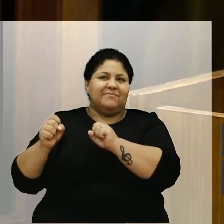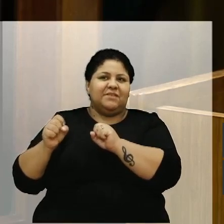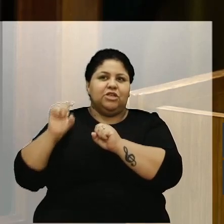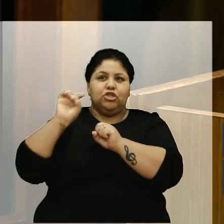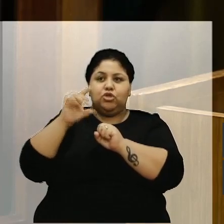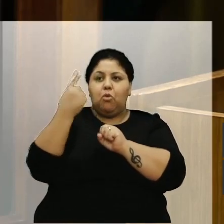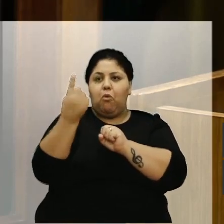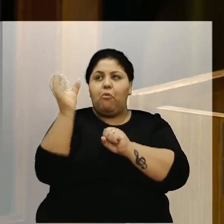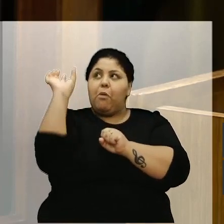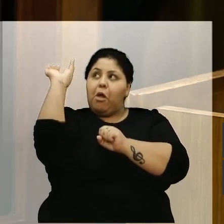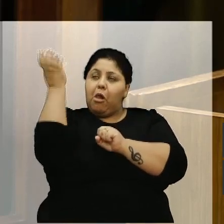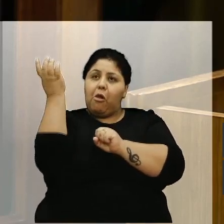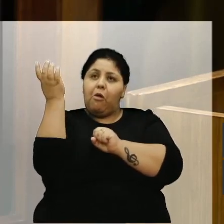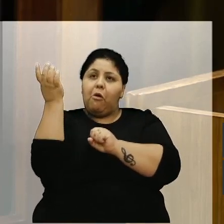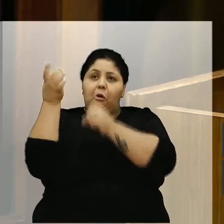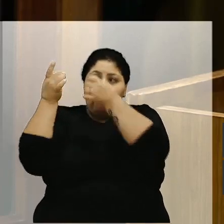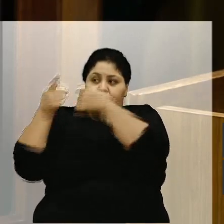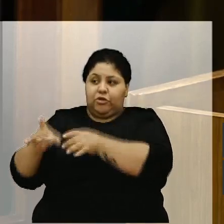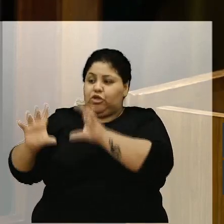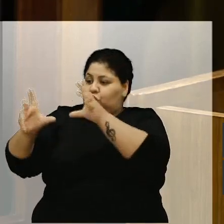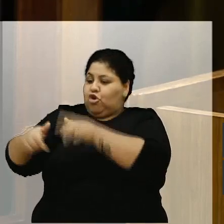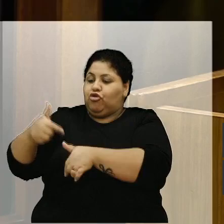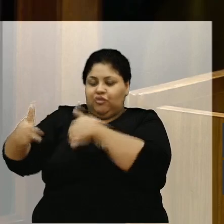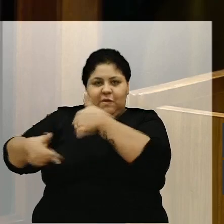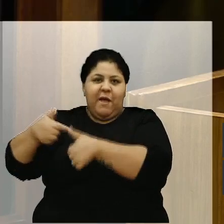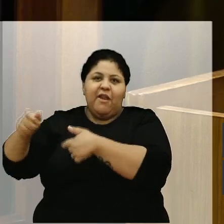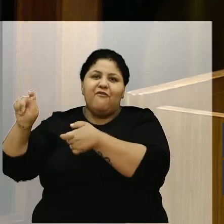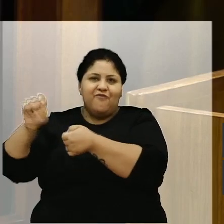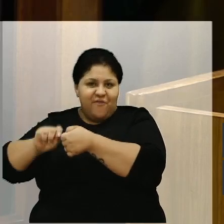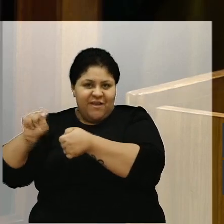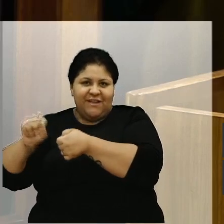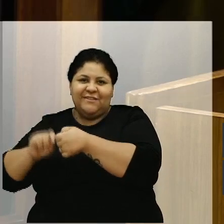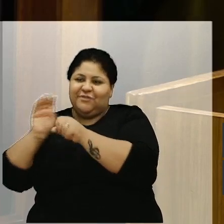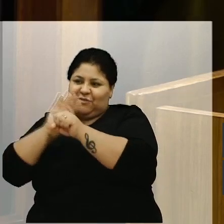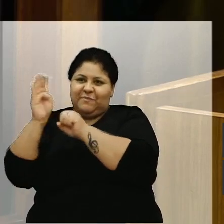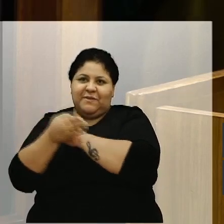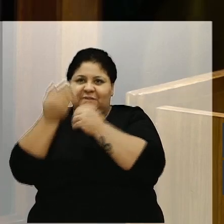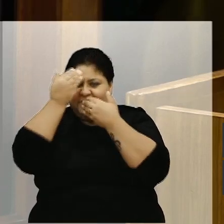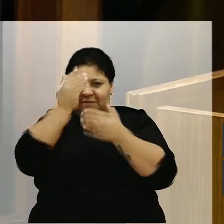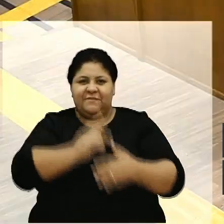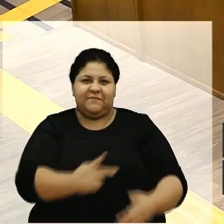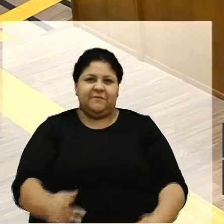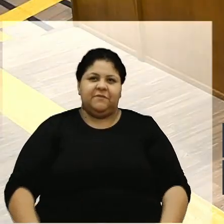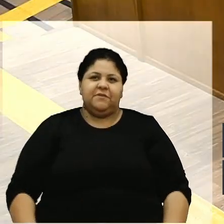lá, já prejudica todo aquele trabalho feito que eles fizeram no bairro. Obrigado, presidente.